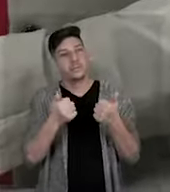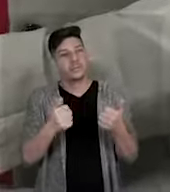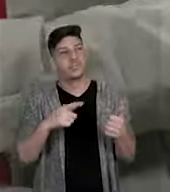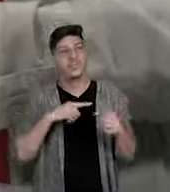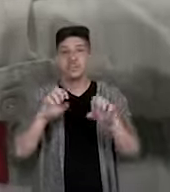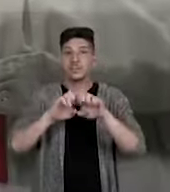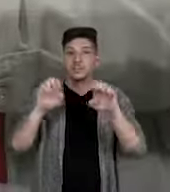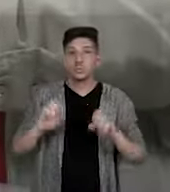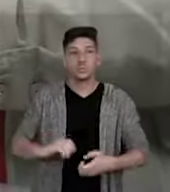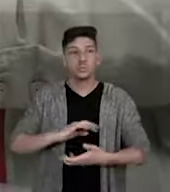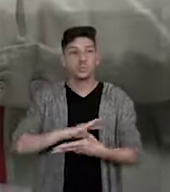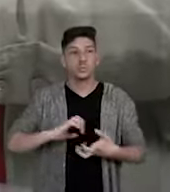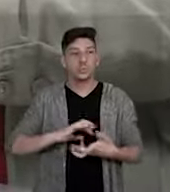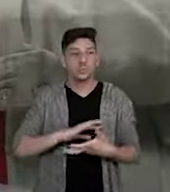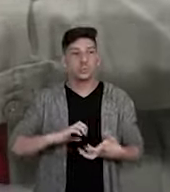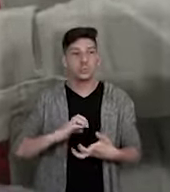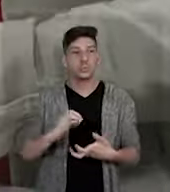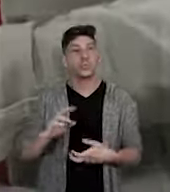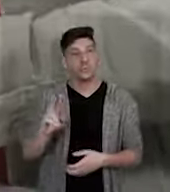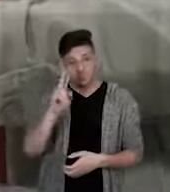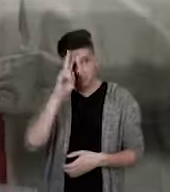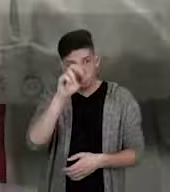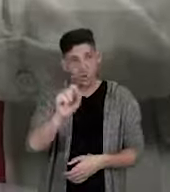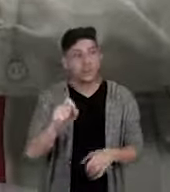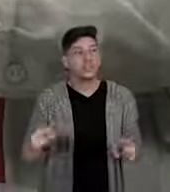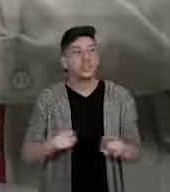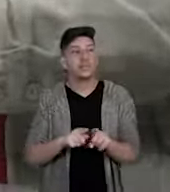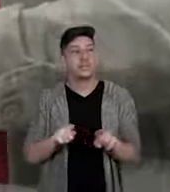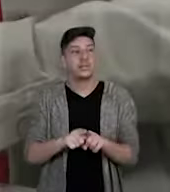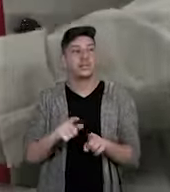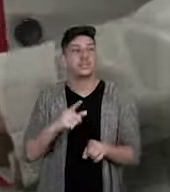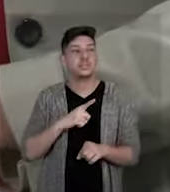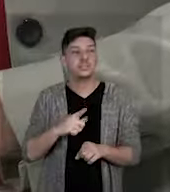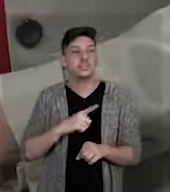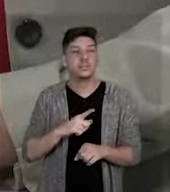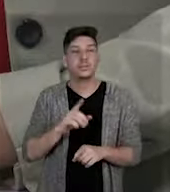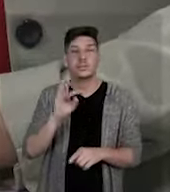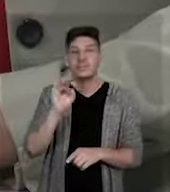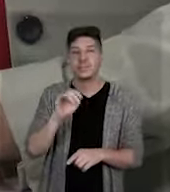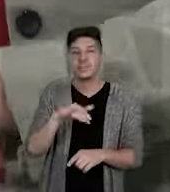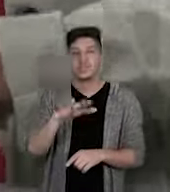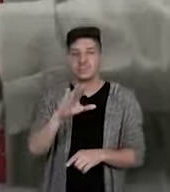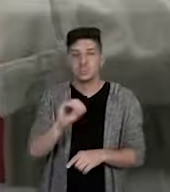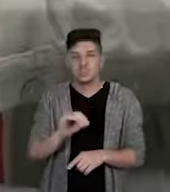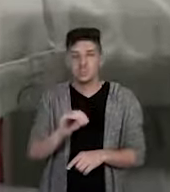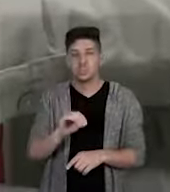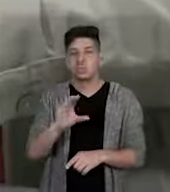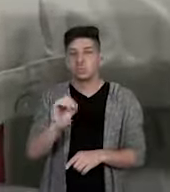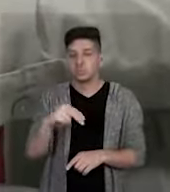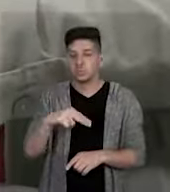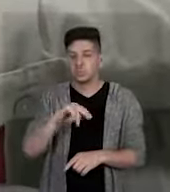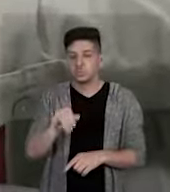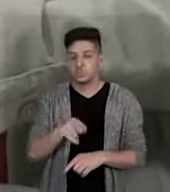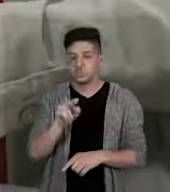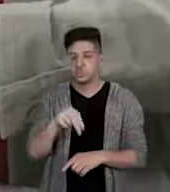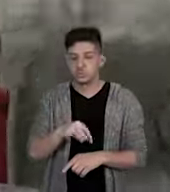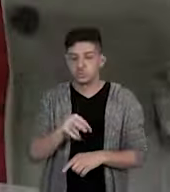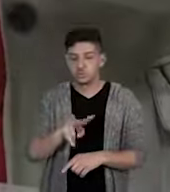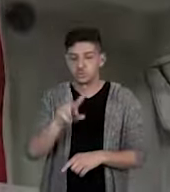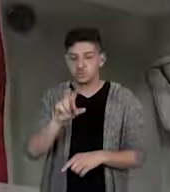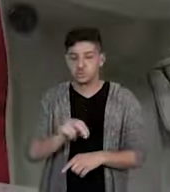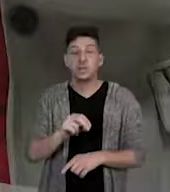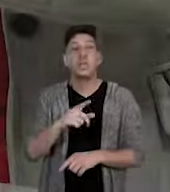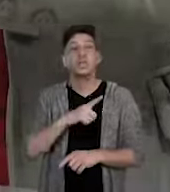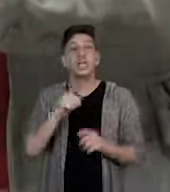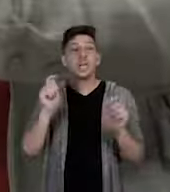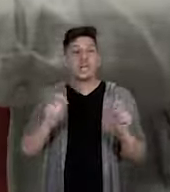muito forte aqui, a gente tem tecido conjuntivo mantendo a estrutura da coluna vertebral, ela garante a estabilidade